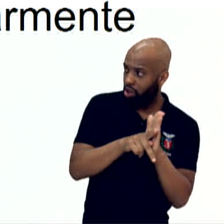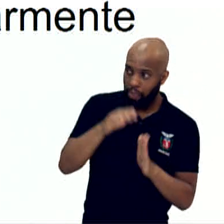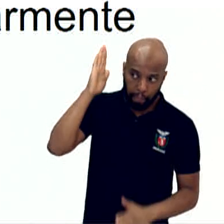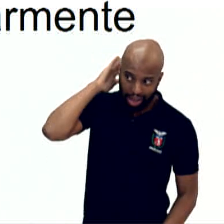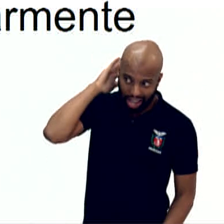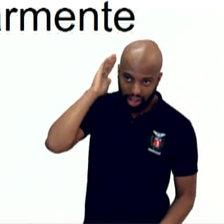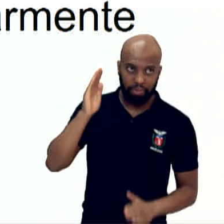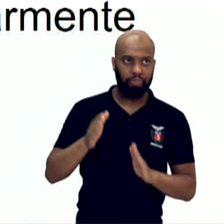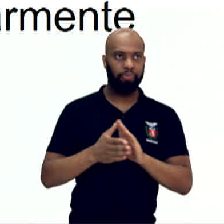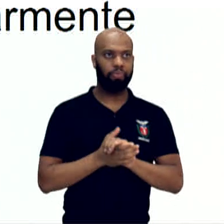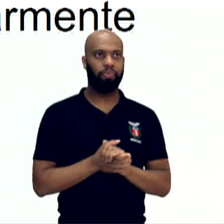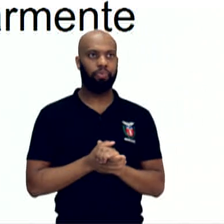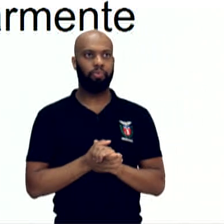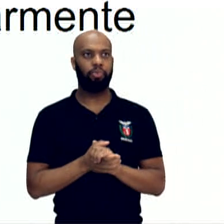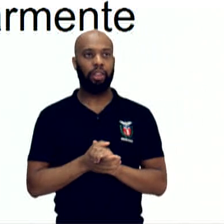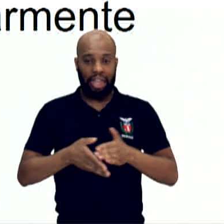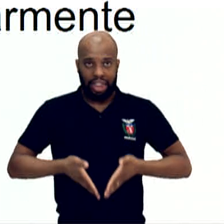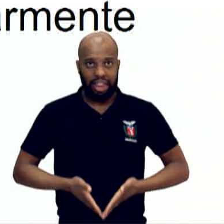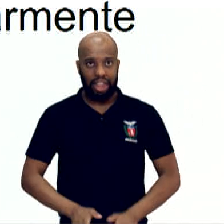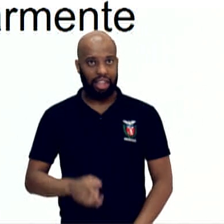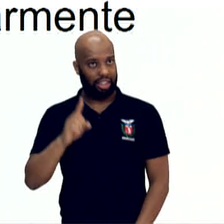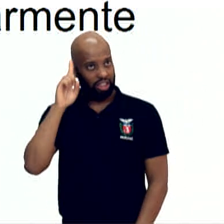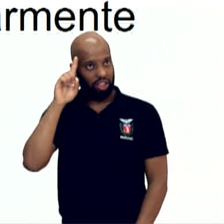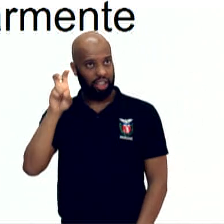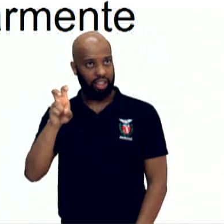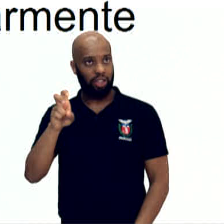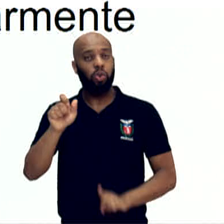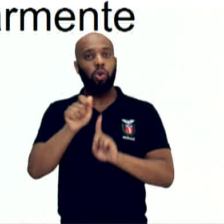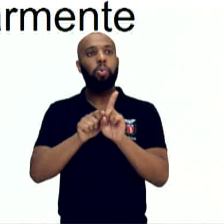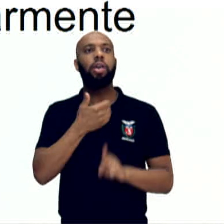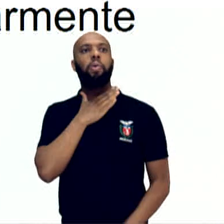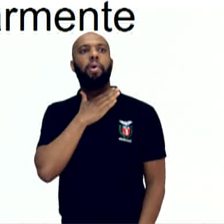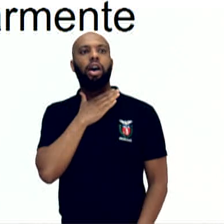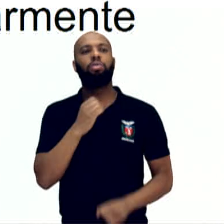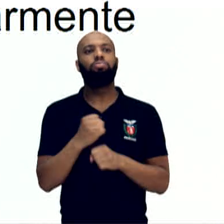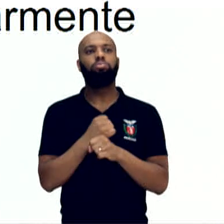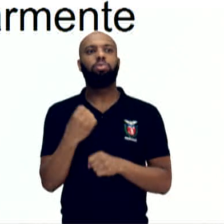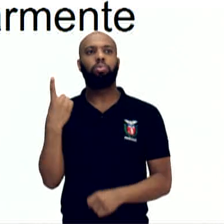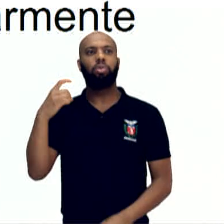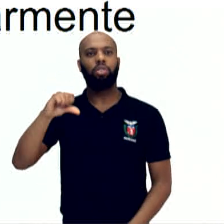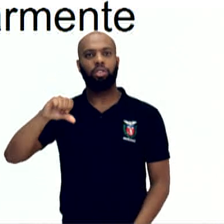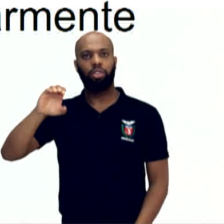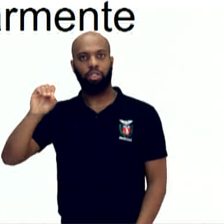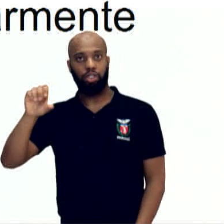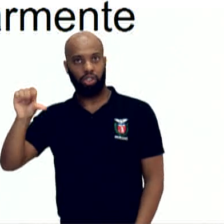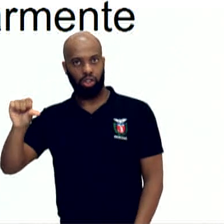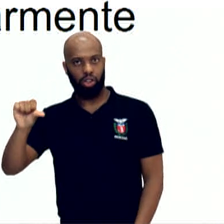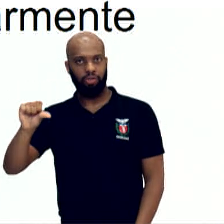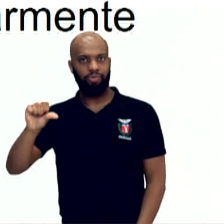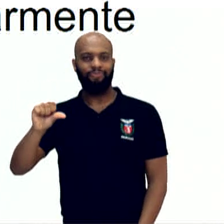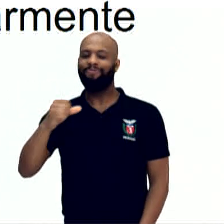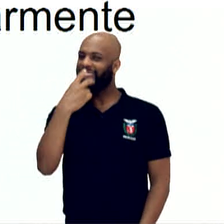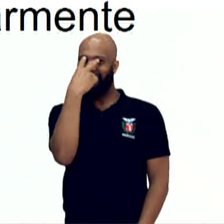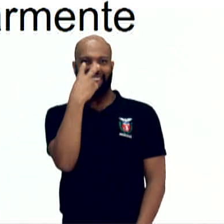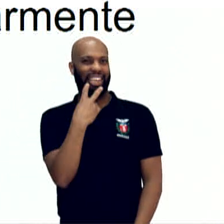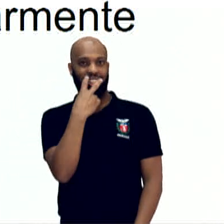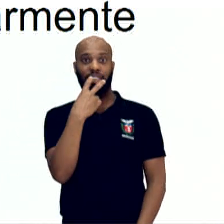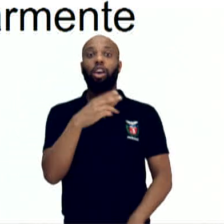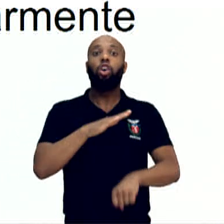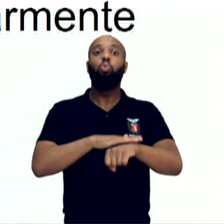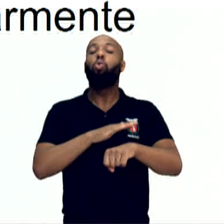de março de 1909. Perdi a vista direita no período de dentição